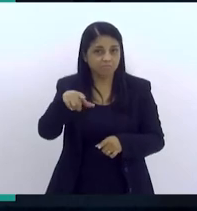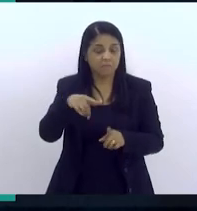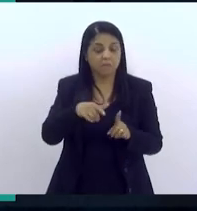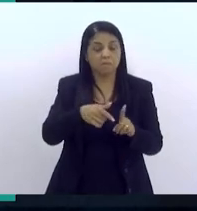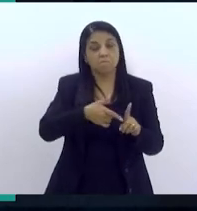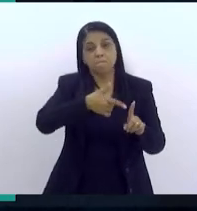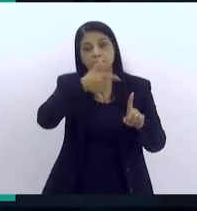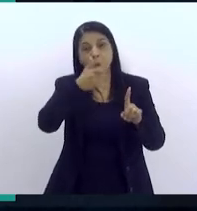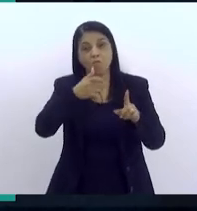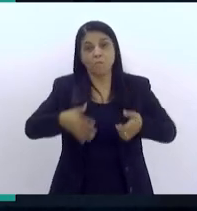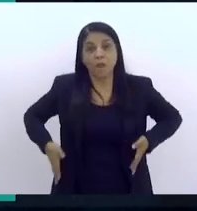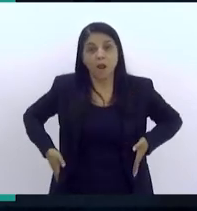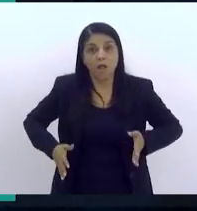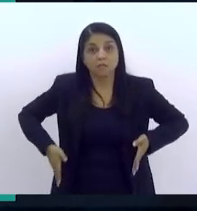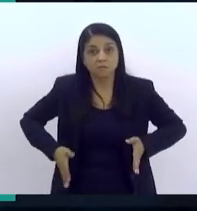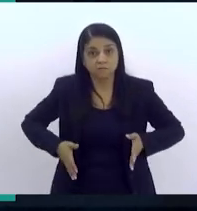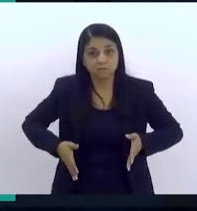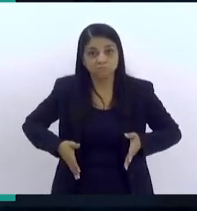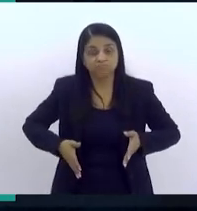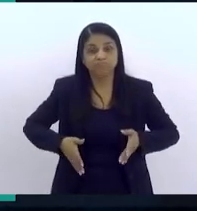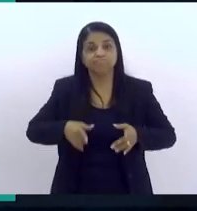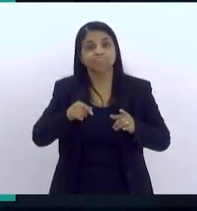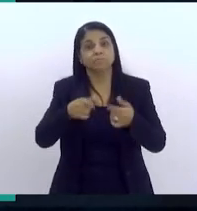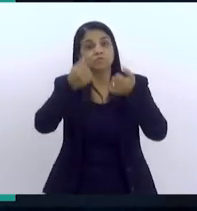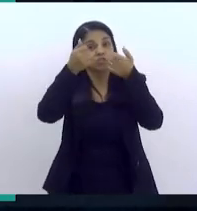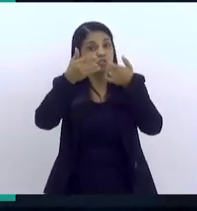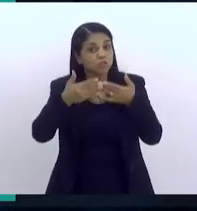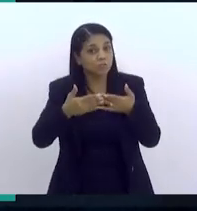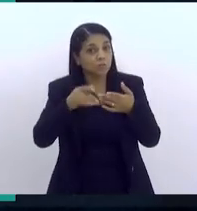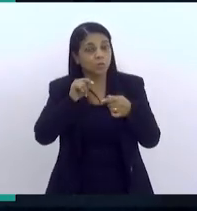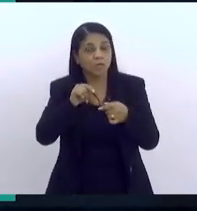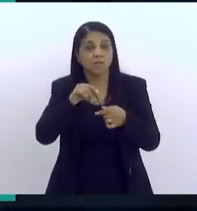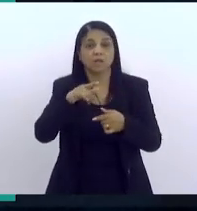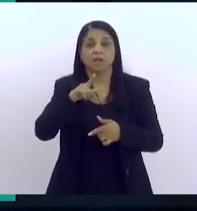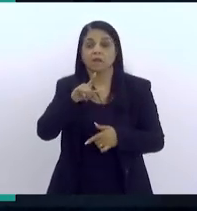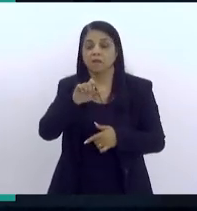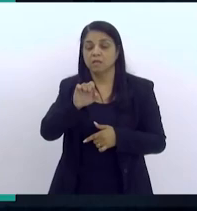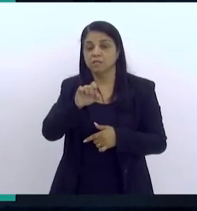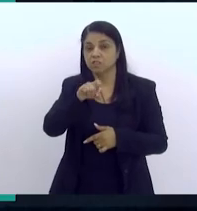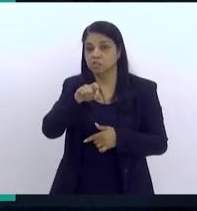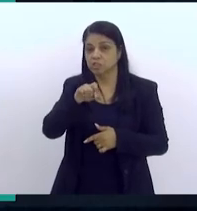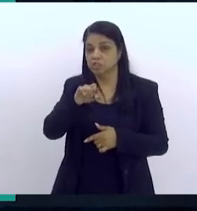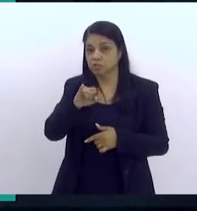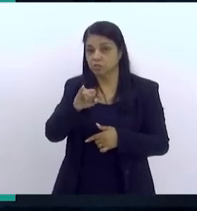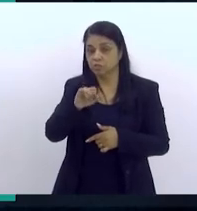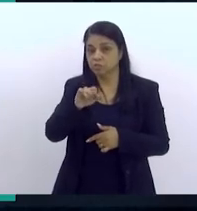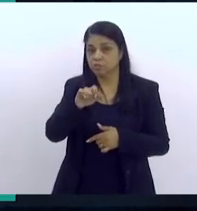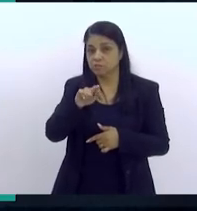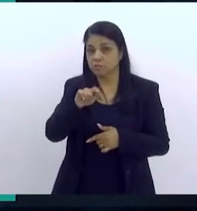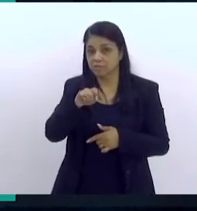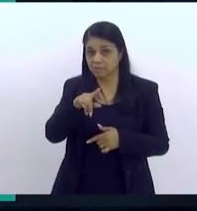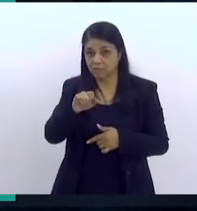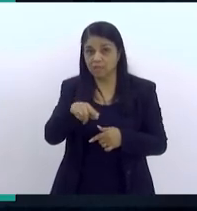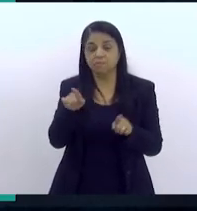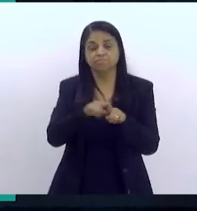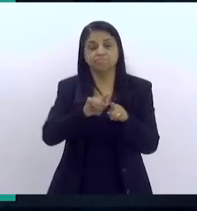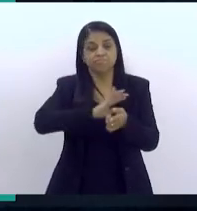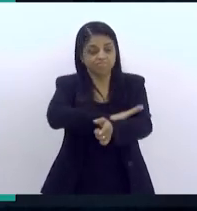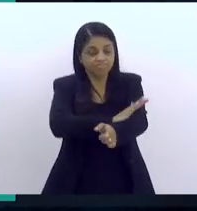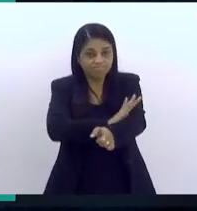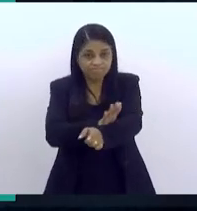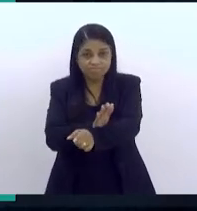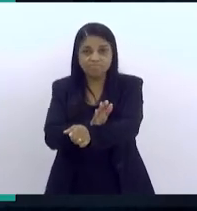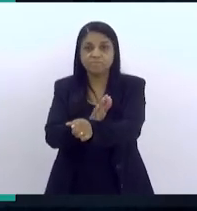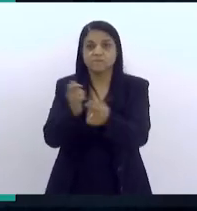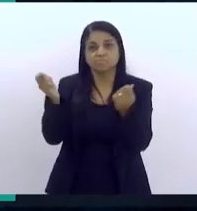assassinada é uma cadeirante então a gente tá falando de misoginia racismo capacitismo de supremacia